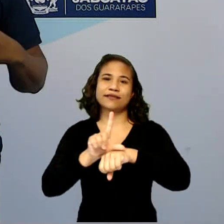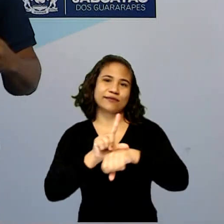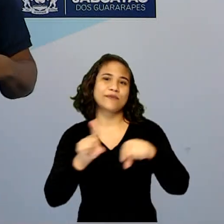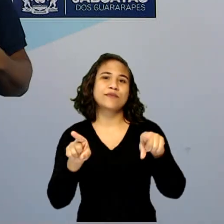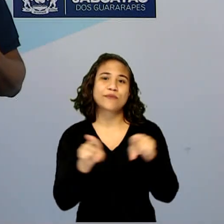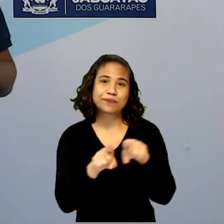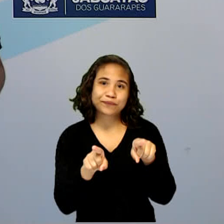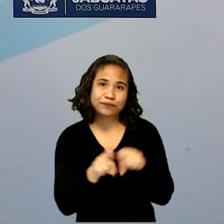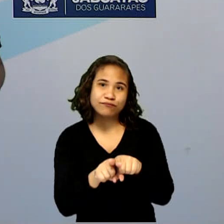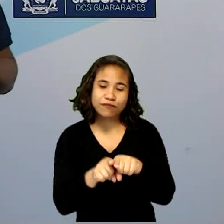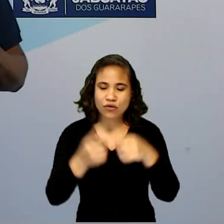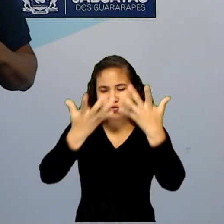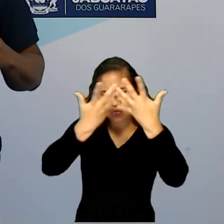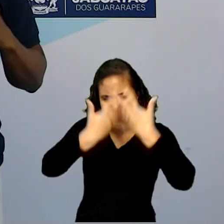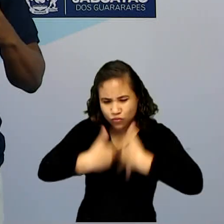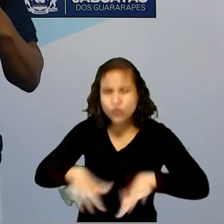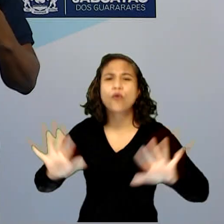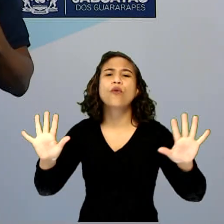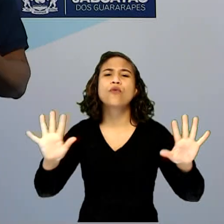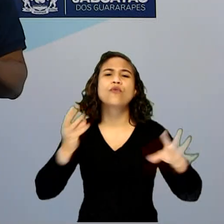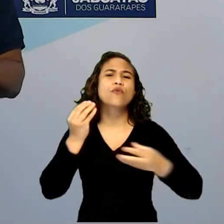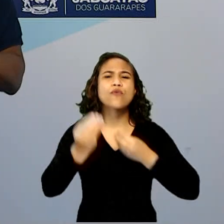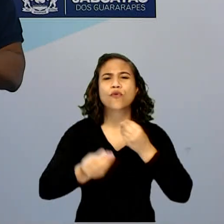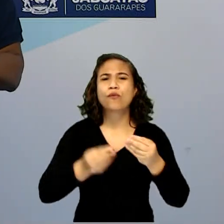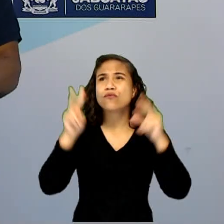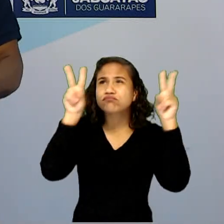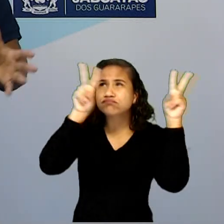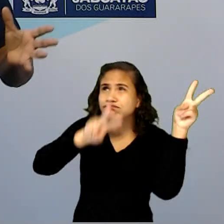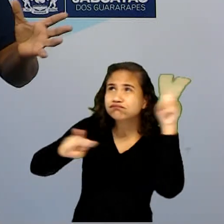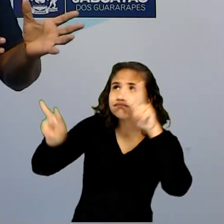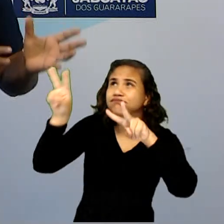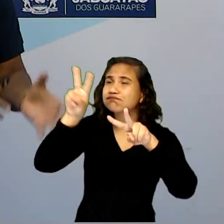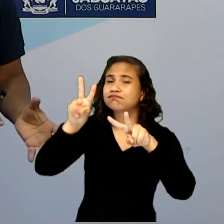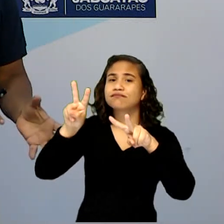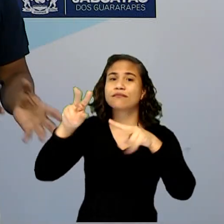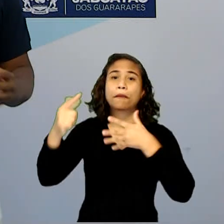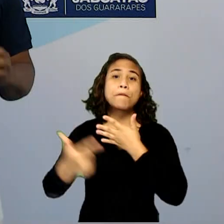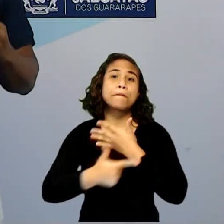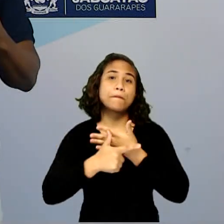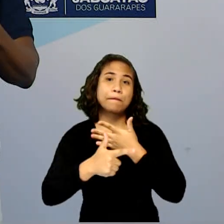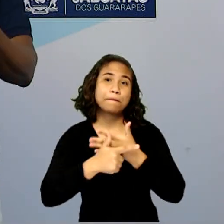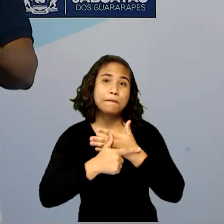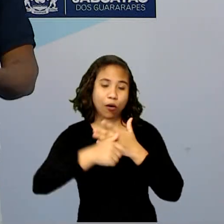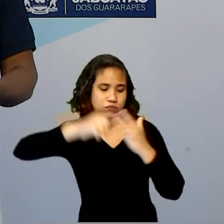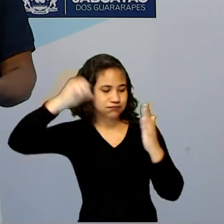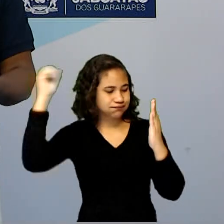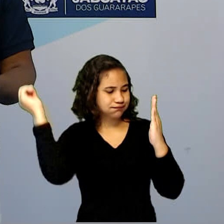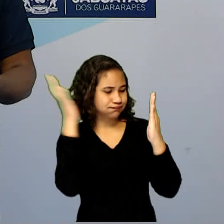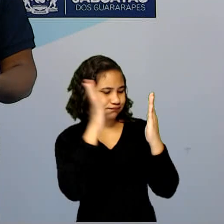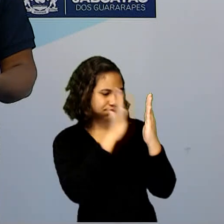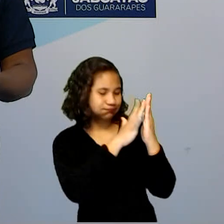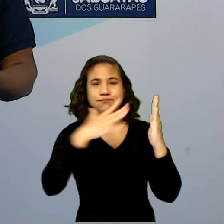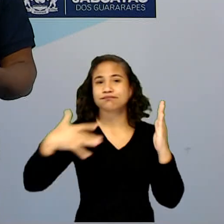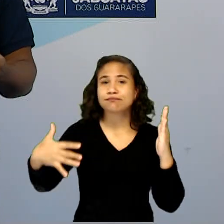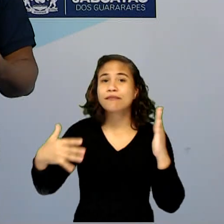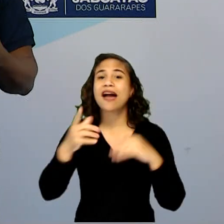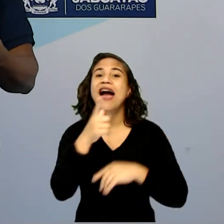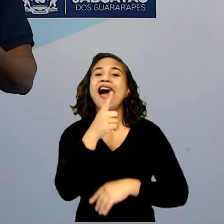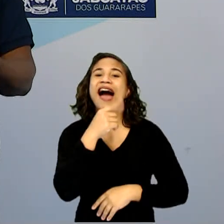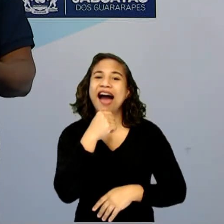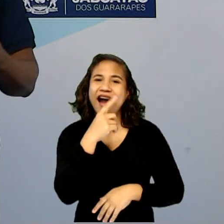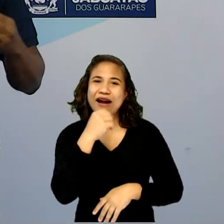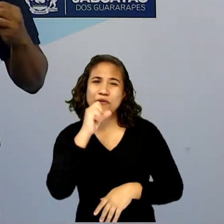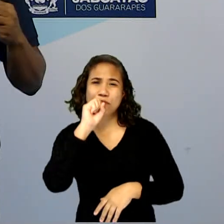forma, naturalmente, quando nós vemos o arco-íris, quem faz o papel do prisma é a gota de água. Quando a